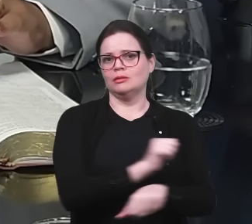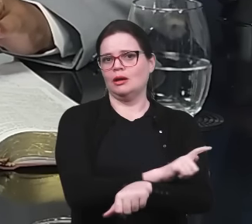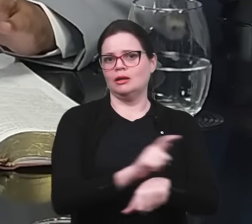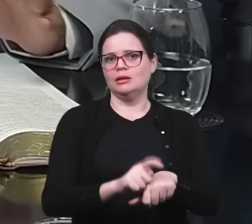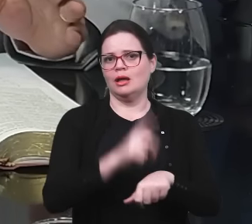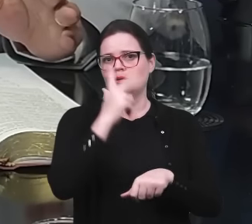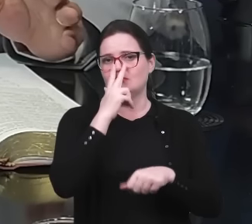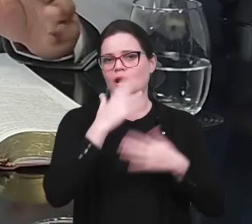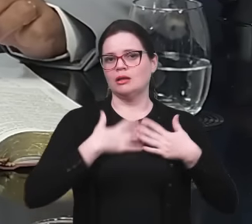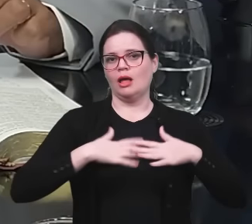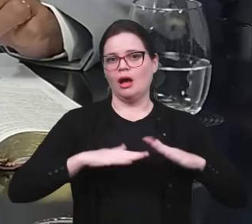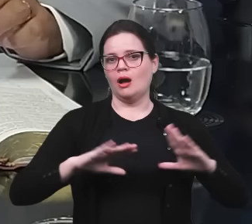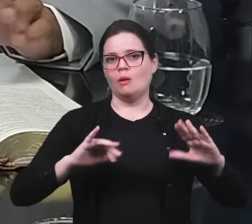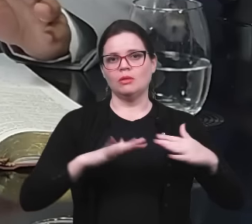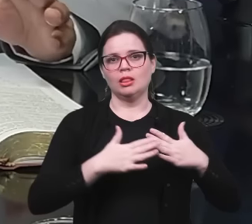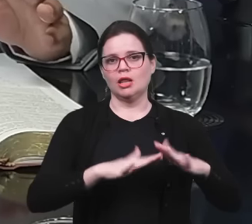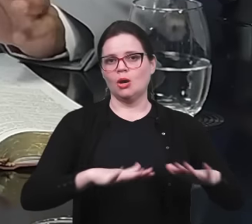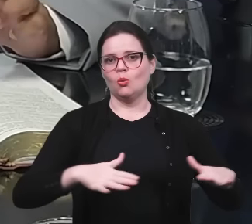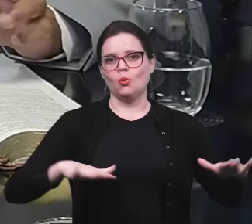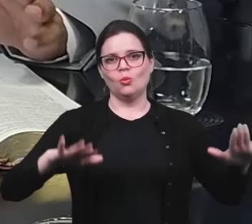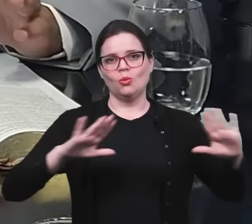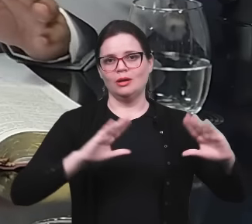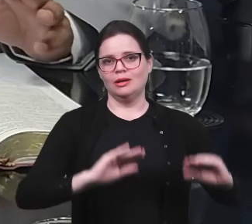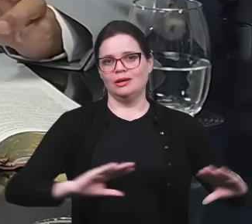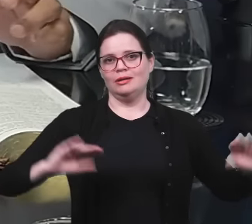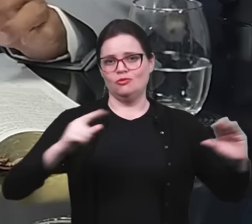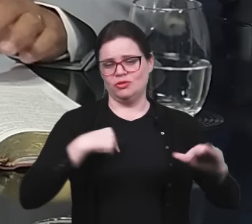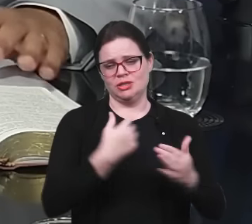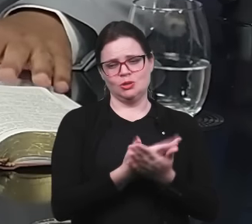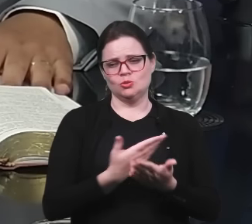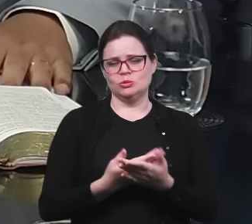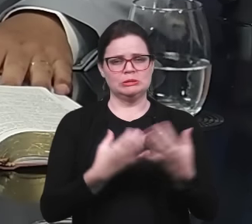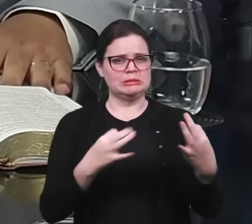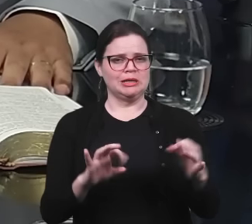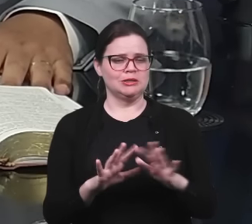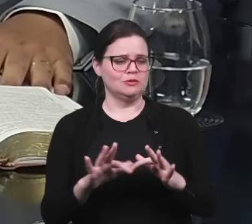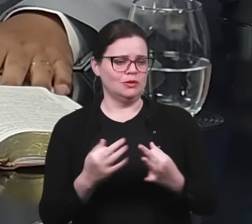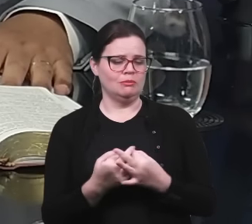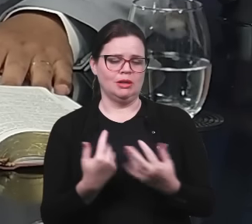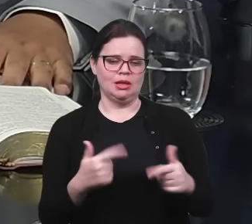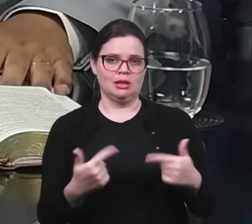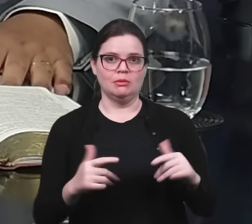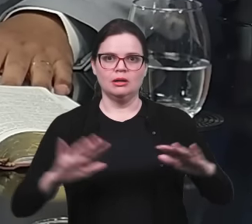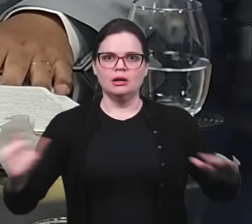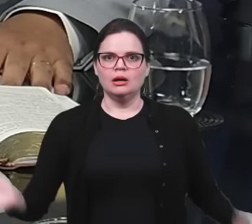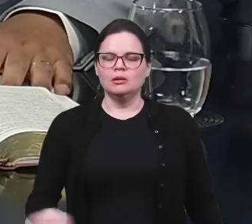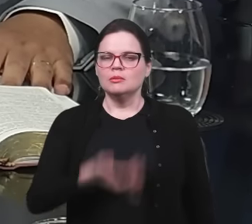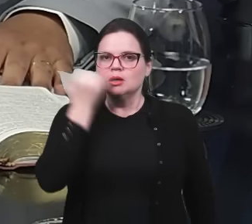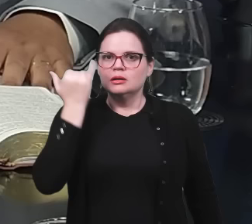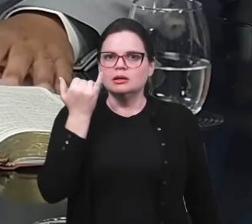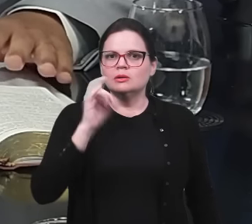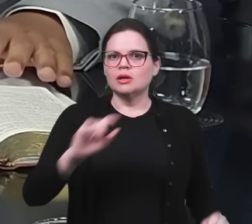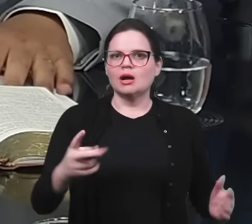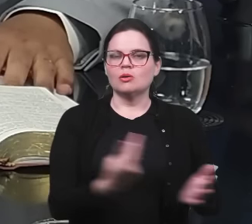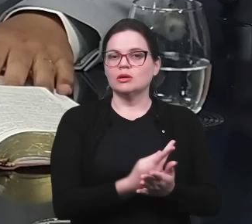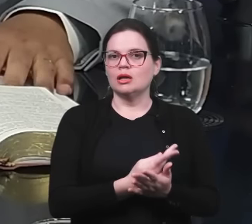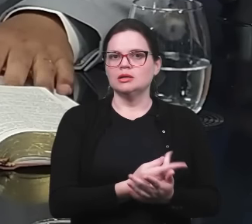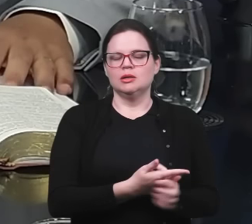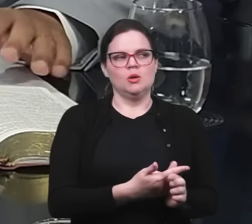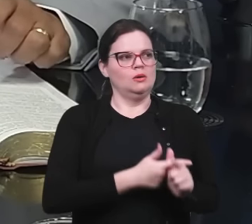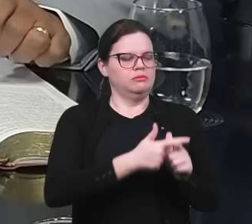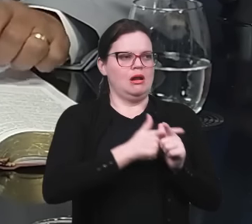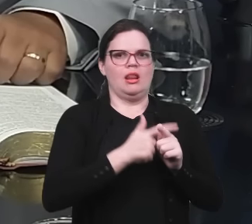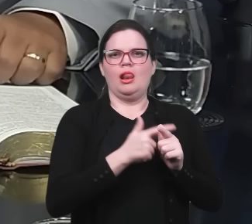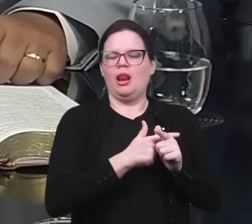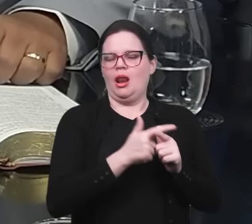você está trabalhando, você está estudando, está tudo certinho, família, tudo certinho. De repente, vem um vento e